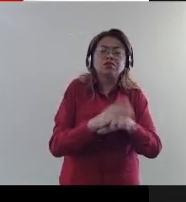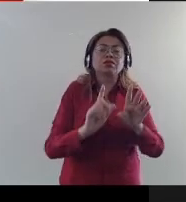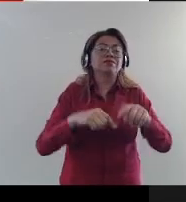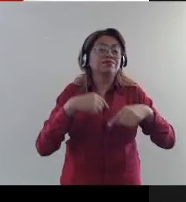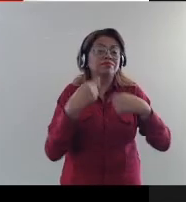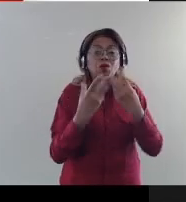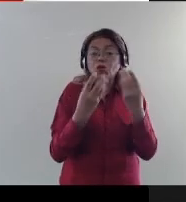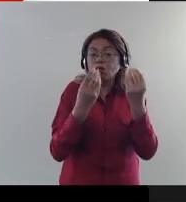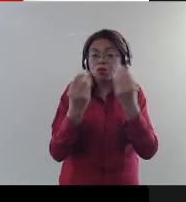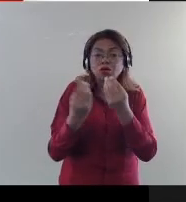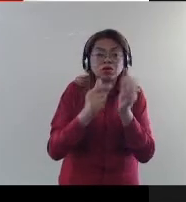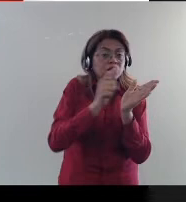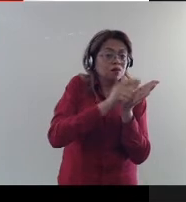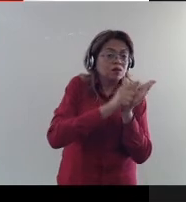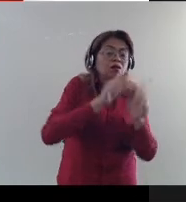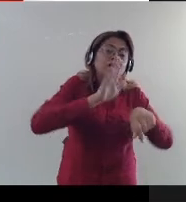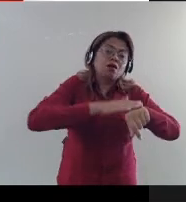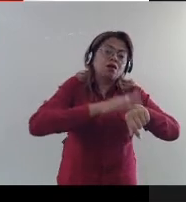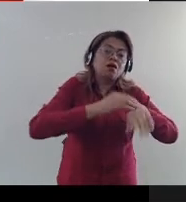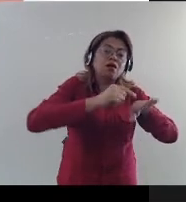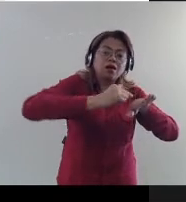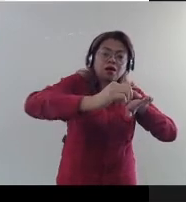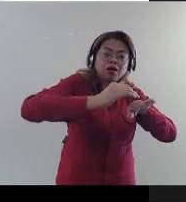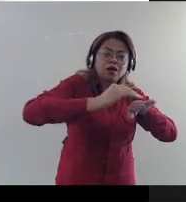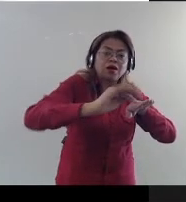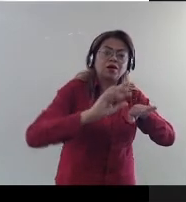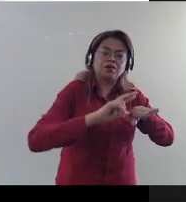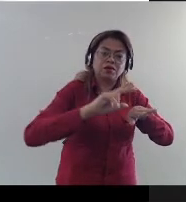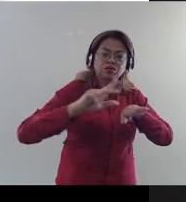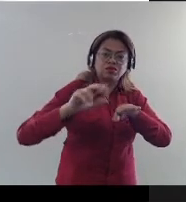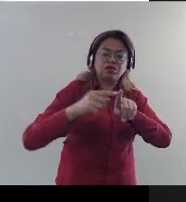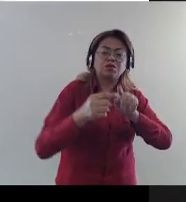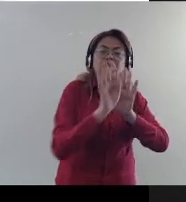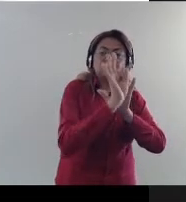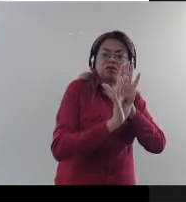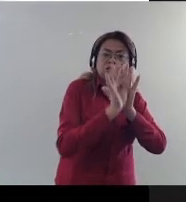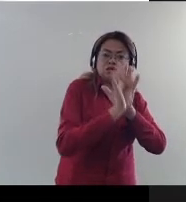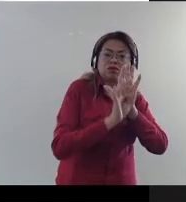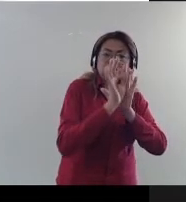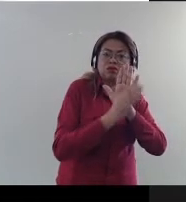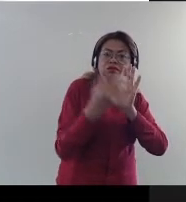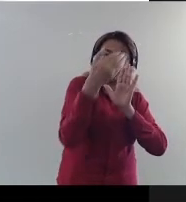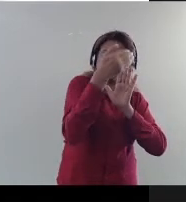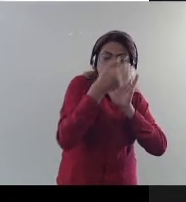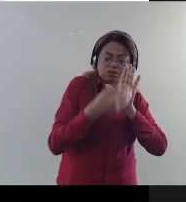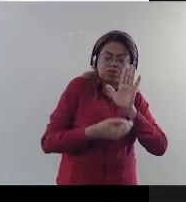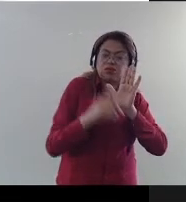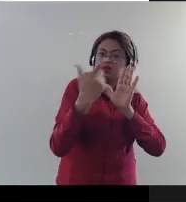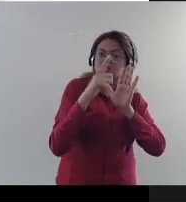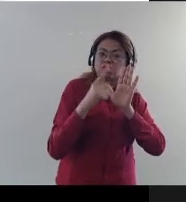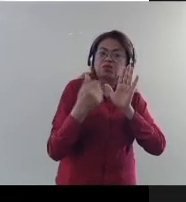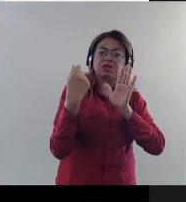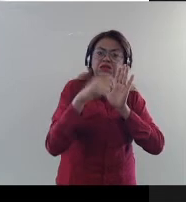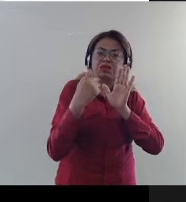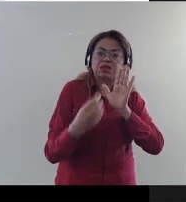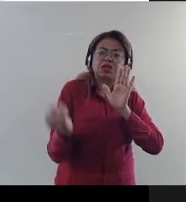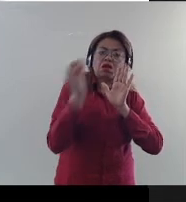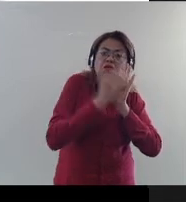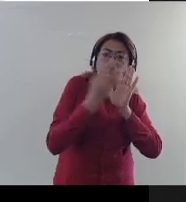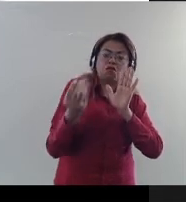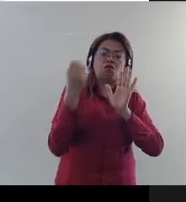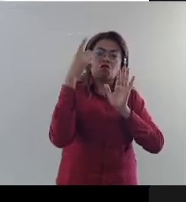ela é diferente, né, ela está organizada, mas o texto em si, olha, não necessariamente a gente precisa ter muitas figuras, então a gente tem trabalhado muito